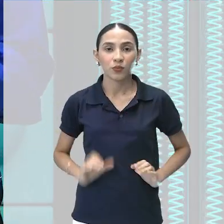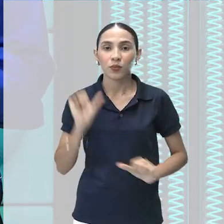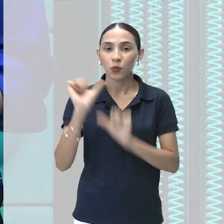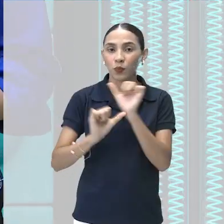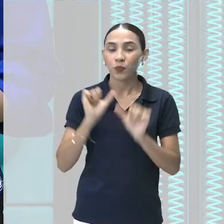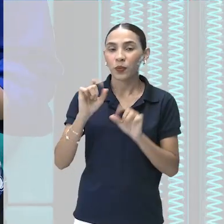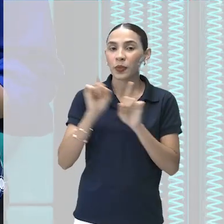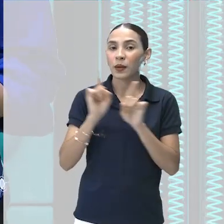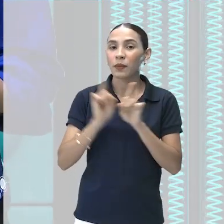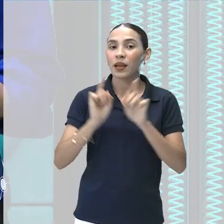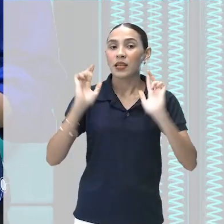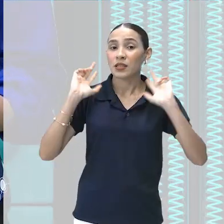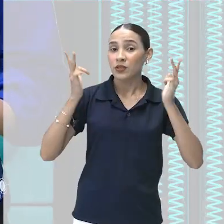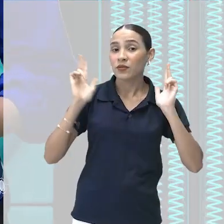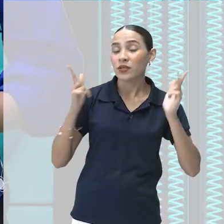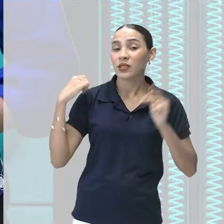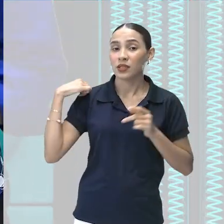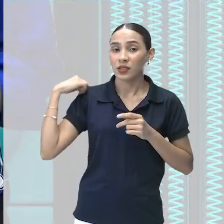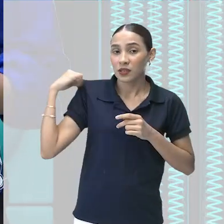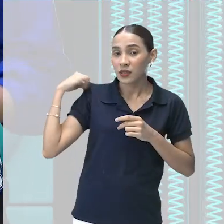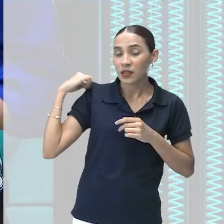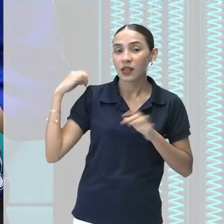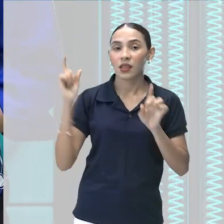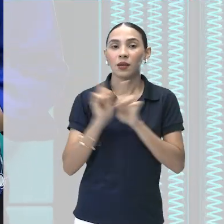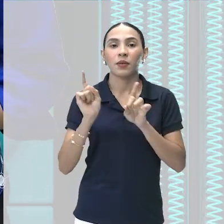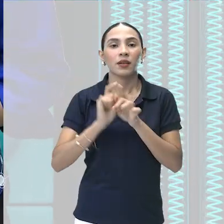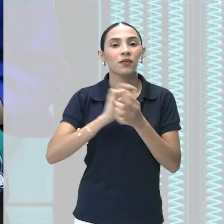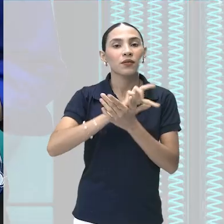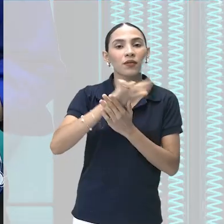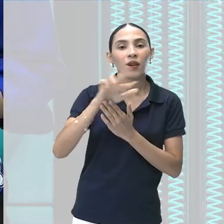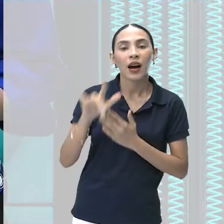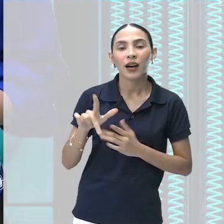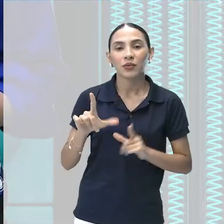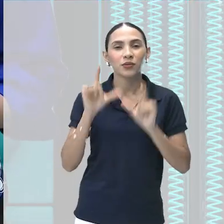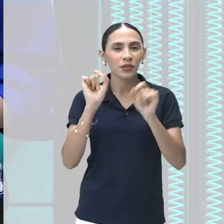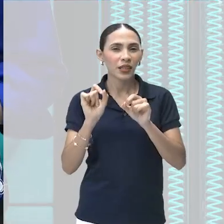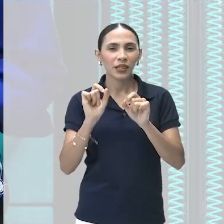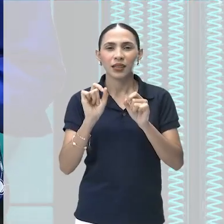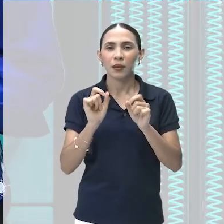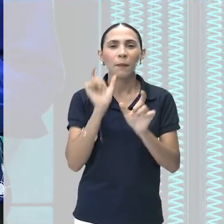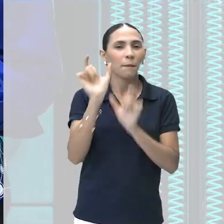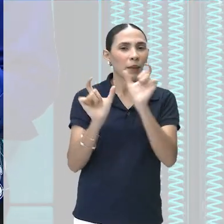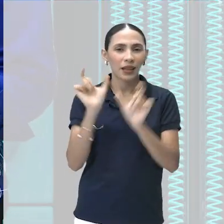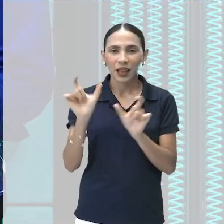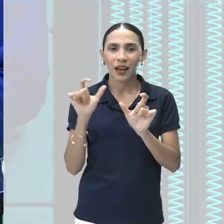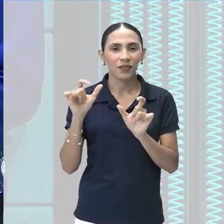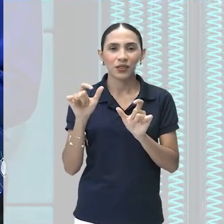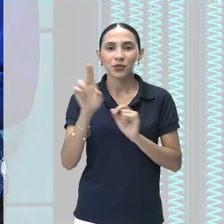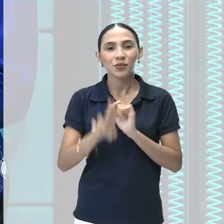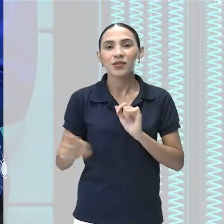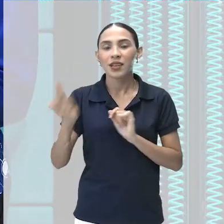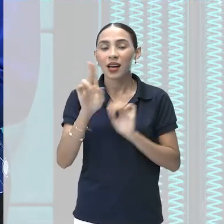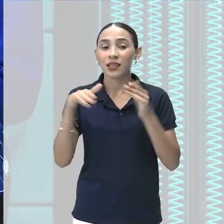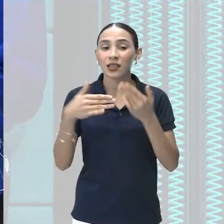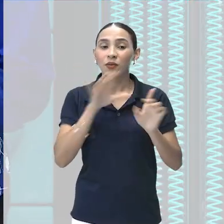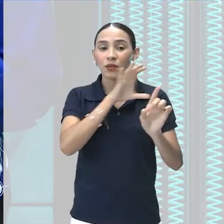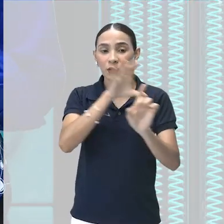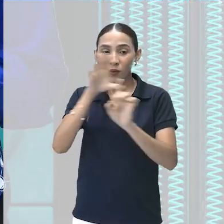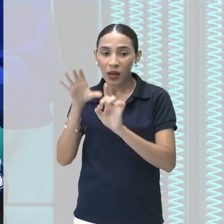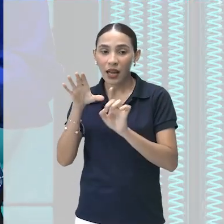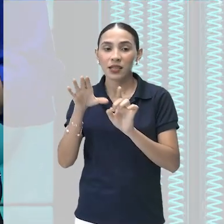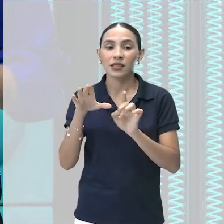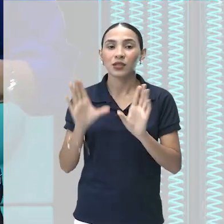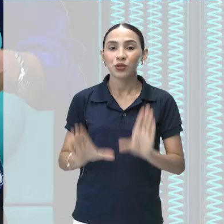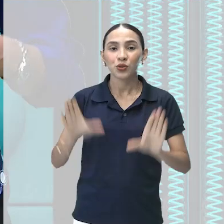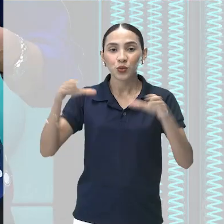maneira de se vestir, surgiram várias gírias aí. Então, por influência dessas bandas